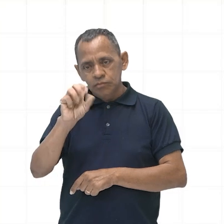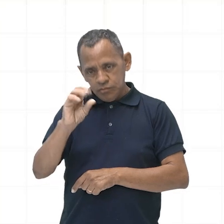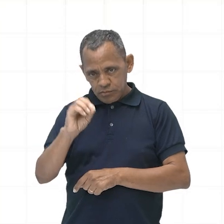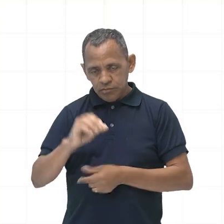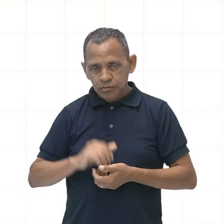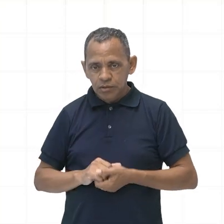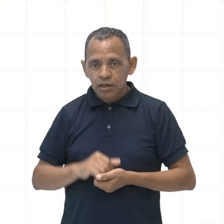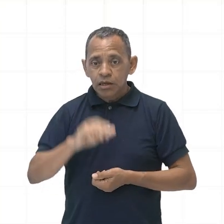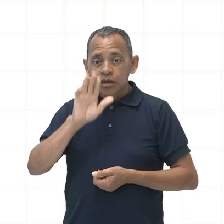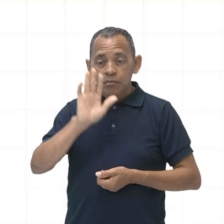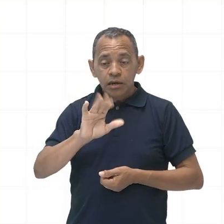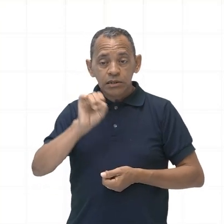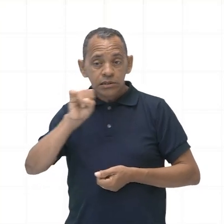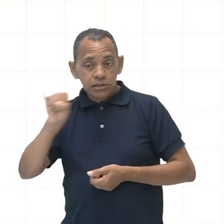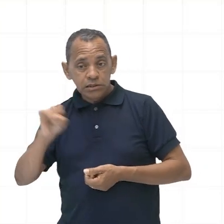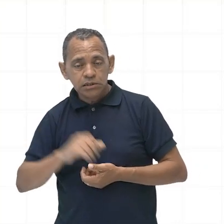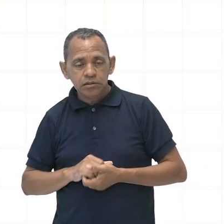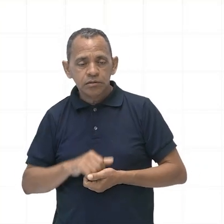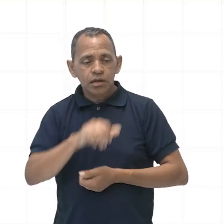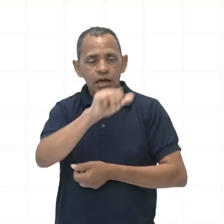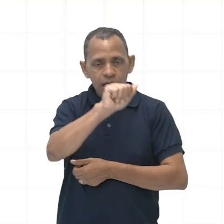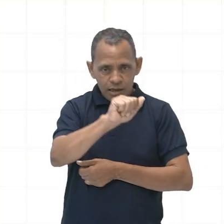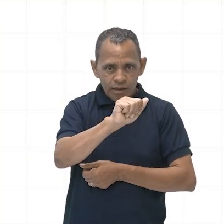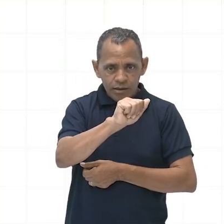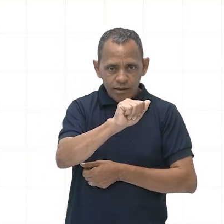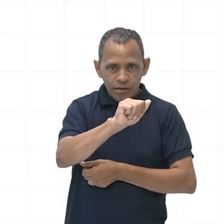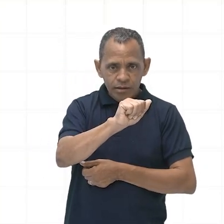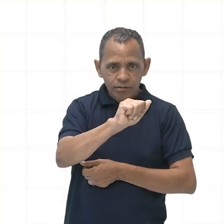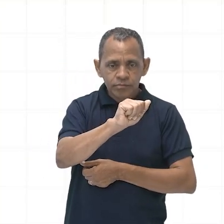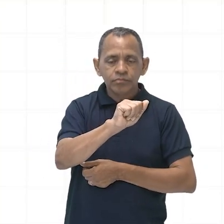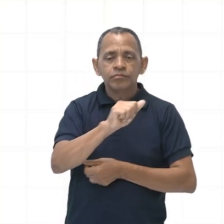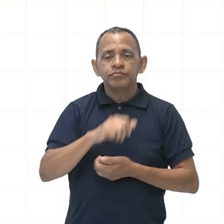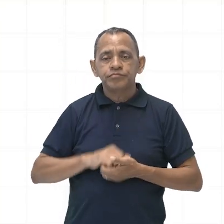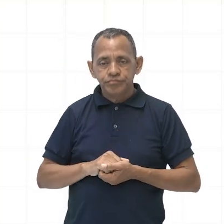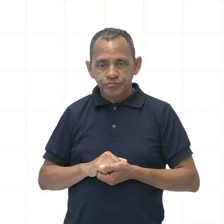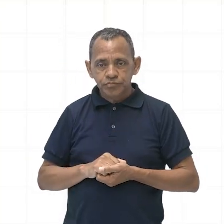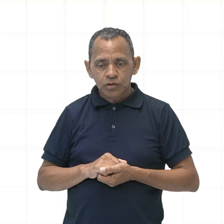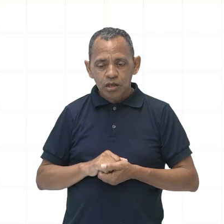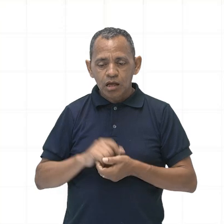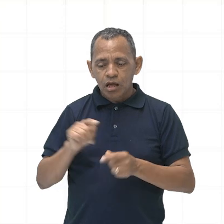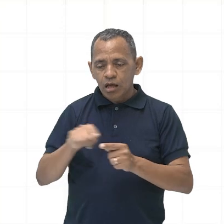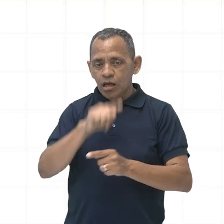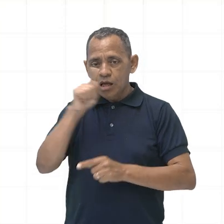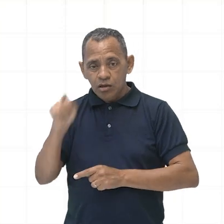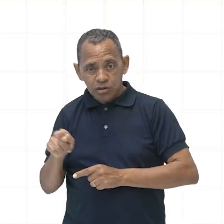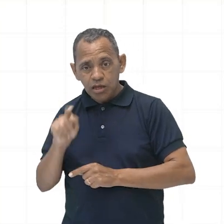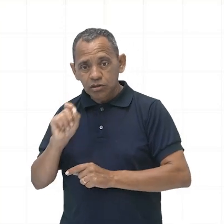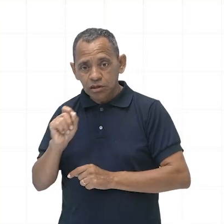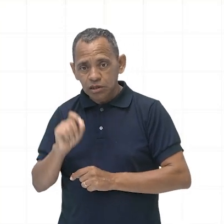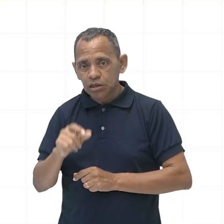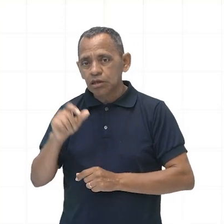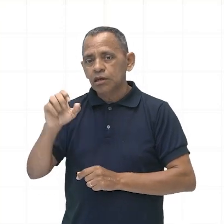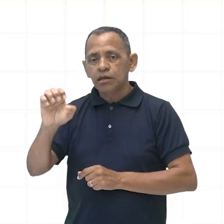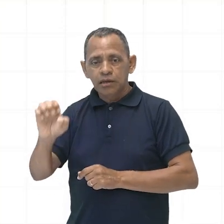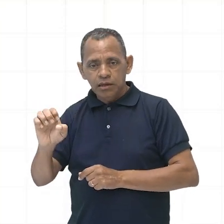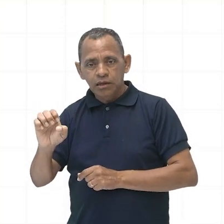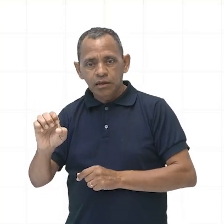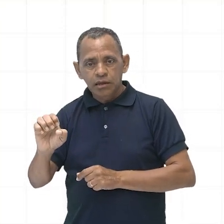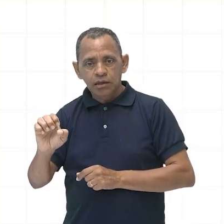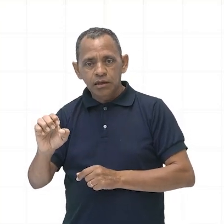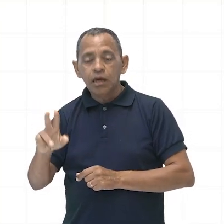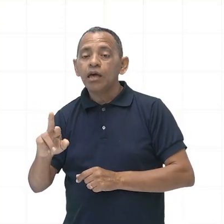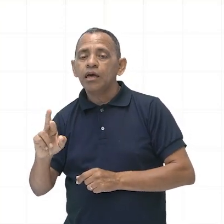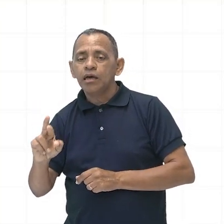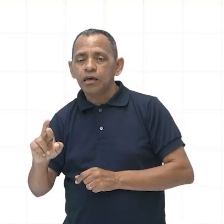então, o ângulo A ele é alterno ao ângulo F, certo? Então, por quê? Ó, o ângulo A está de um lado